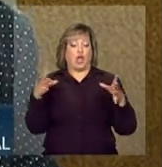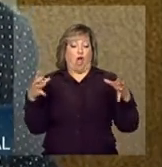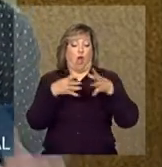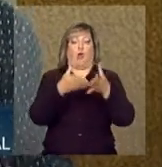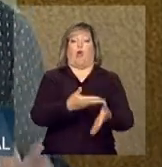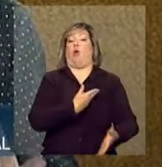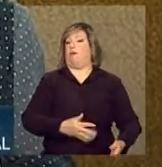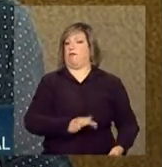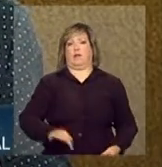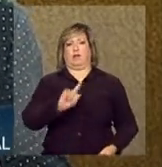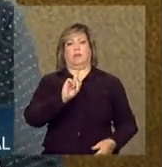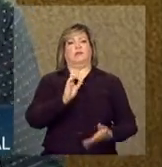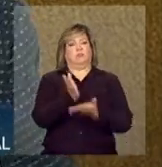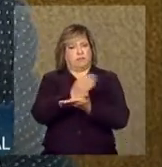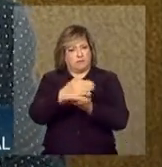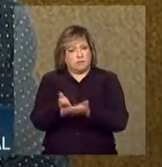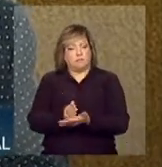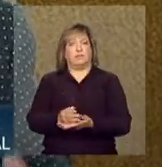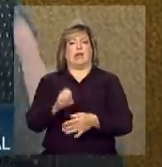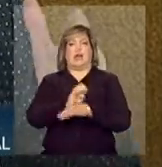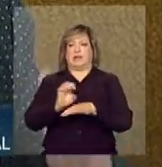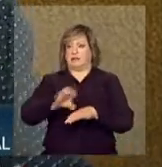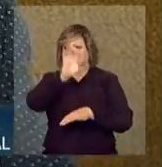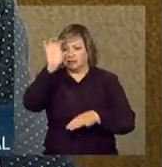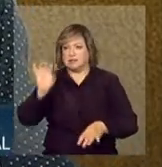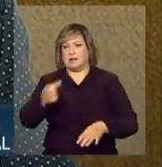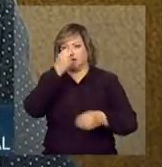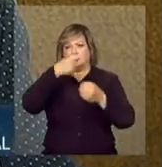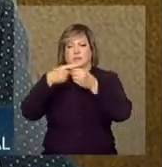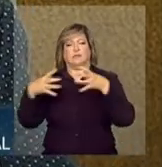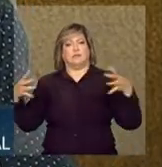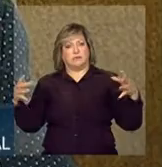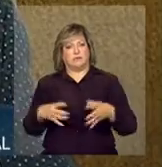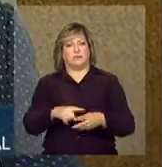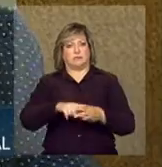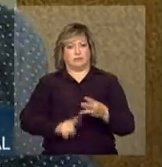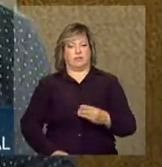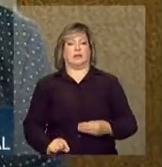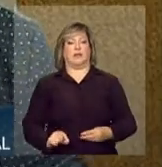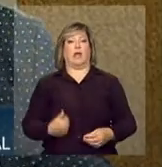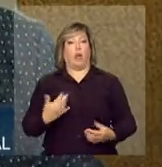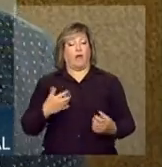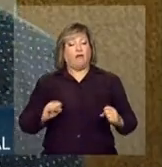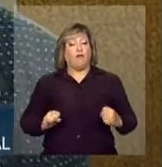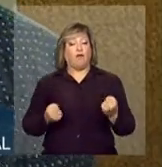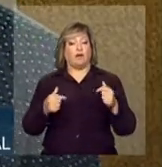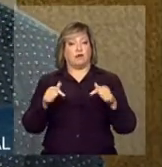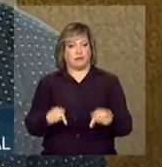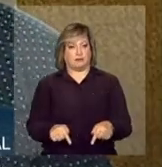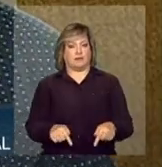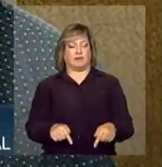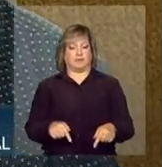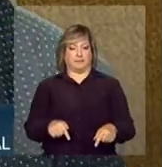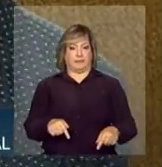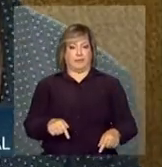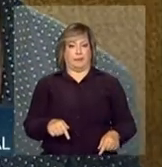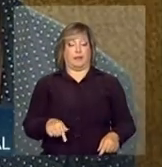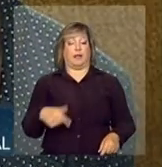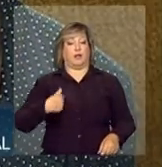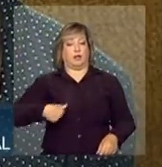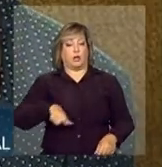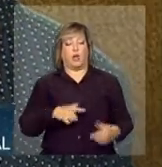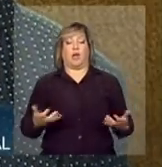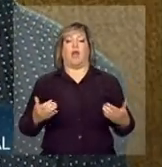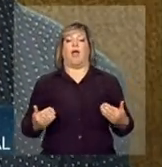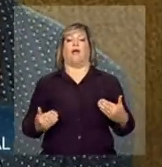governo federal. Nós não temos nada contra, eu queria reforçar aqui, né, e agora com esse crédito, eu já vinha dizendo, não temos, queremos